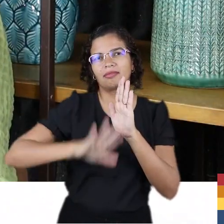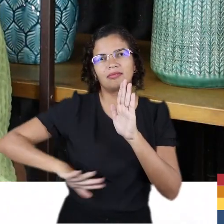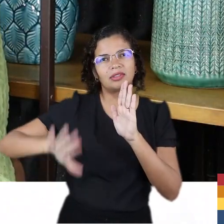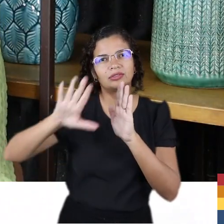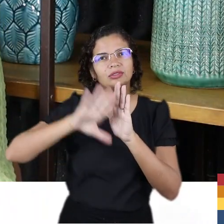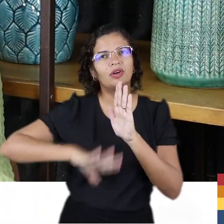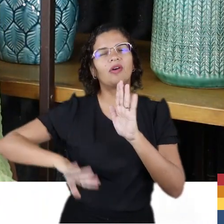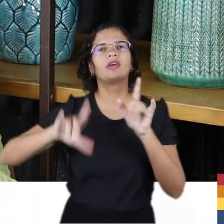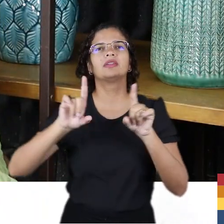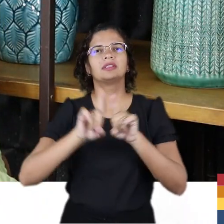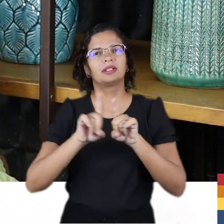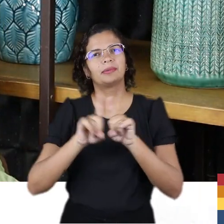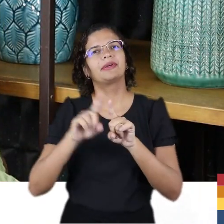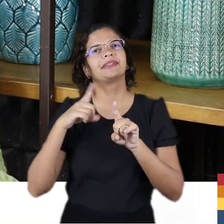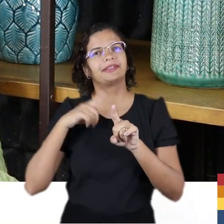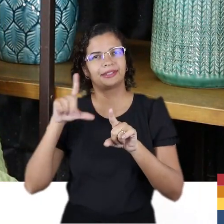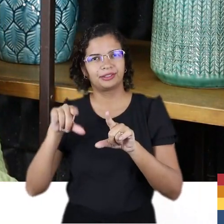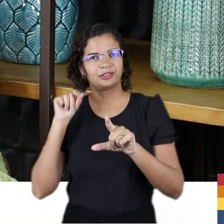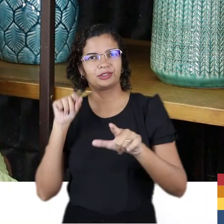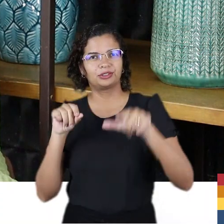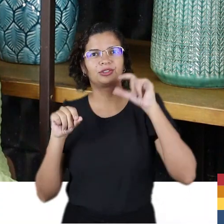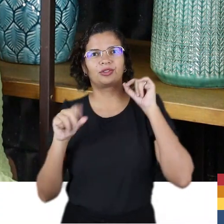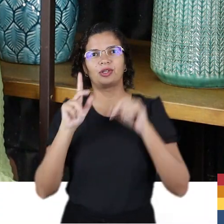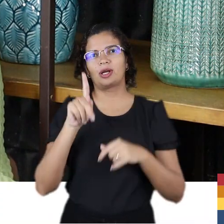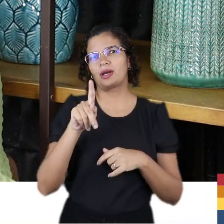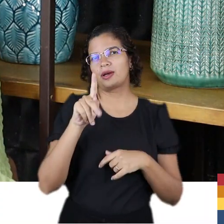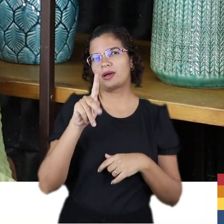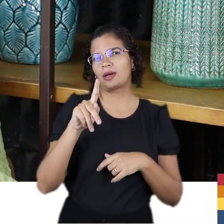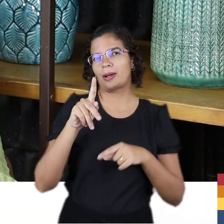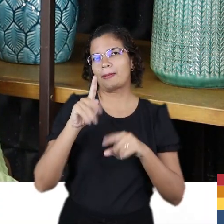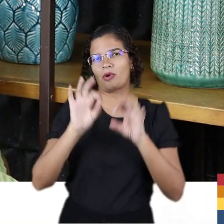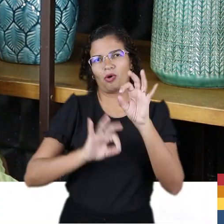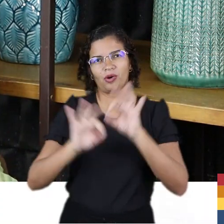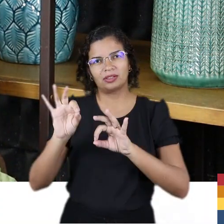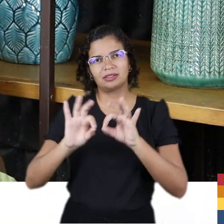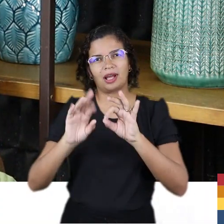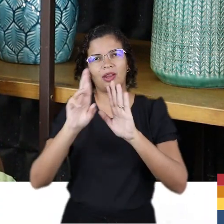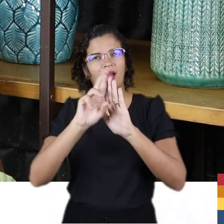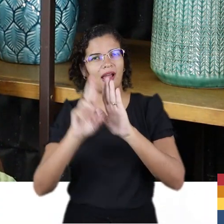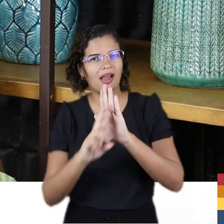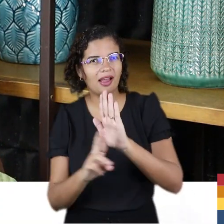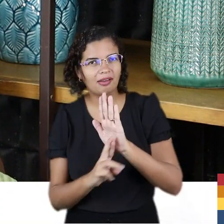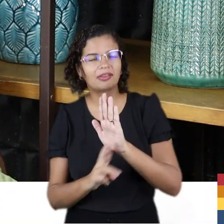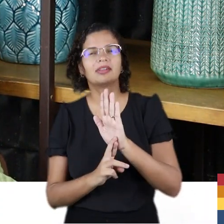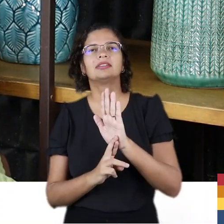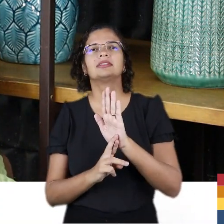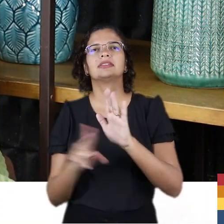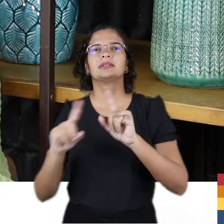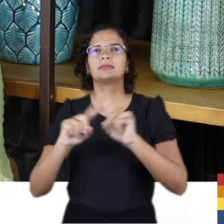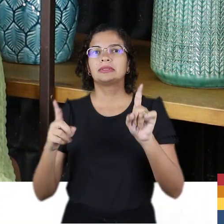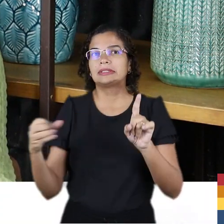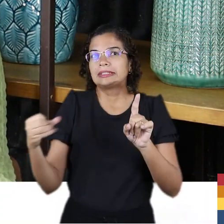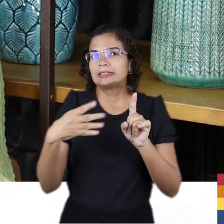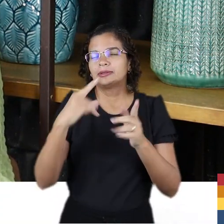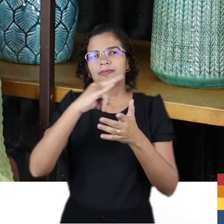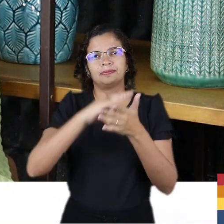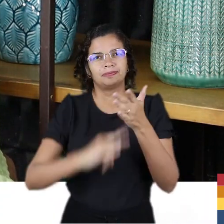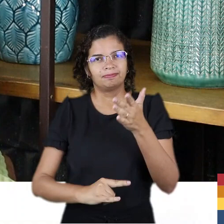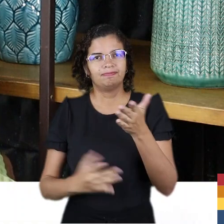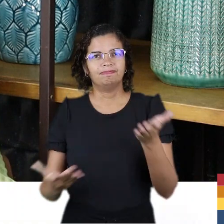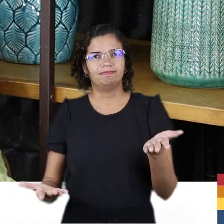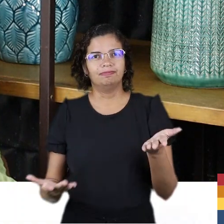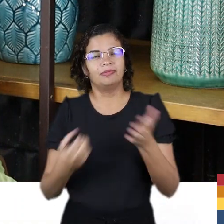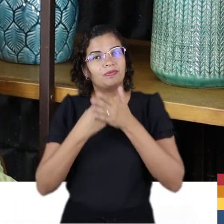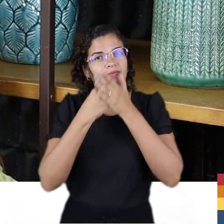Bom, a gente tem aí, já vai começar a dar spoiler aqui para os nossos professores, né, que a gente tem um duplo papel,